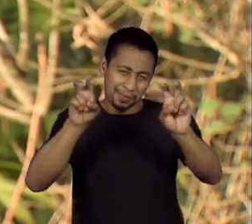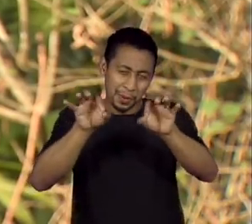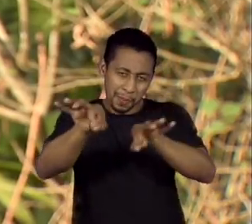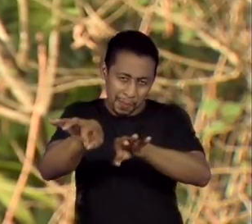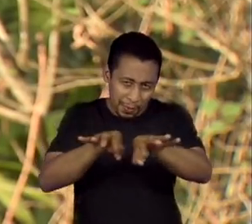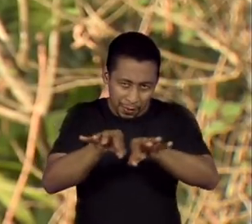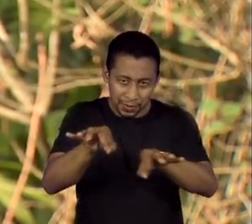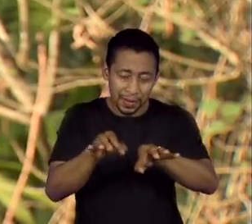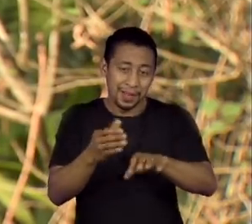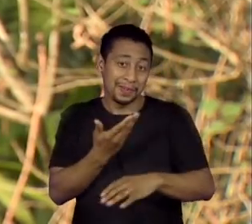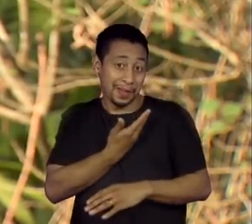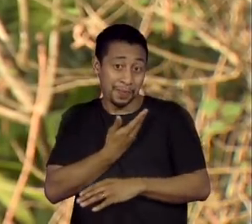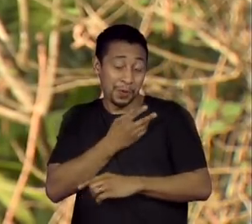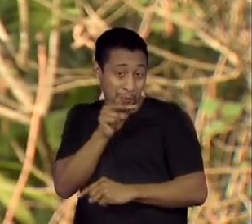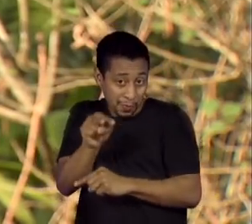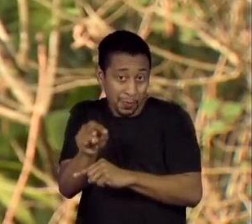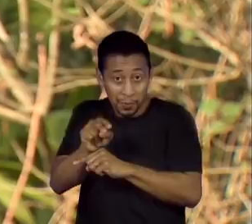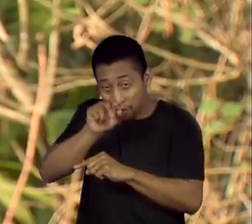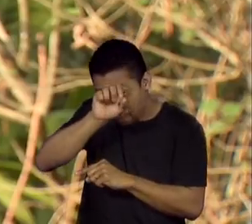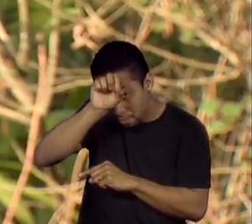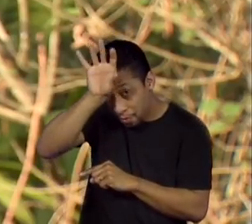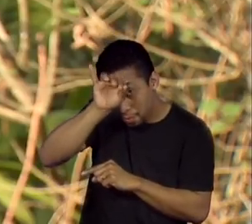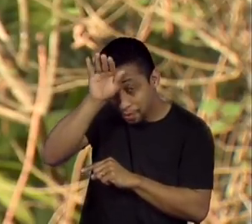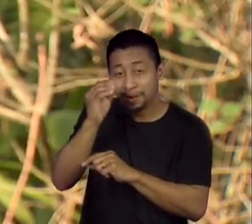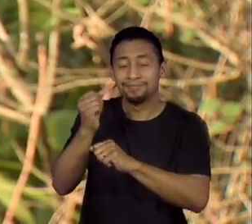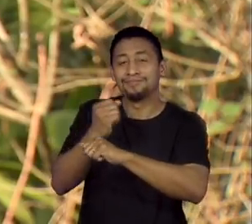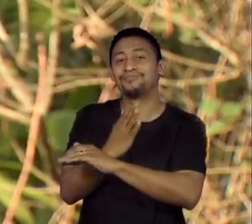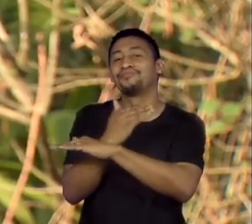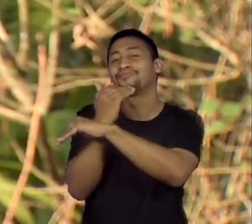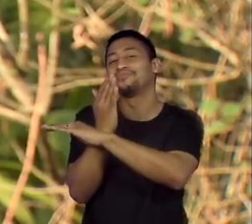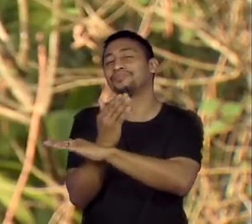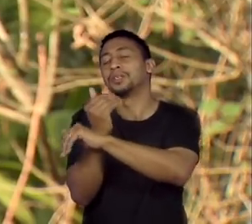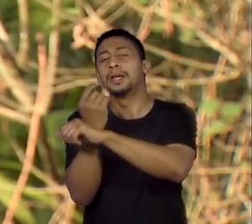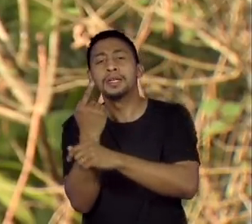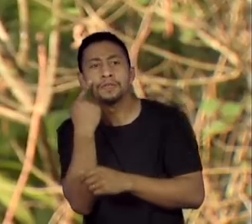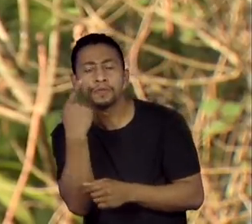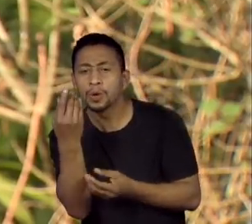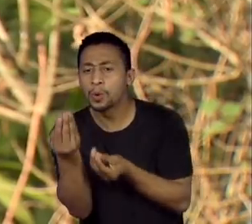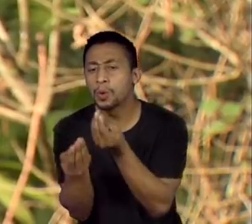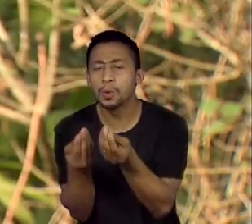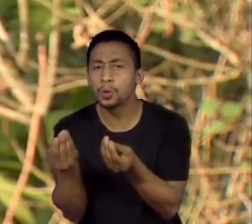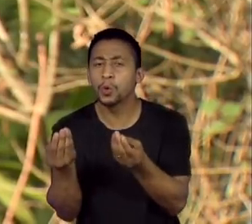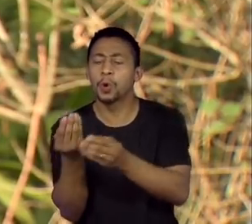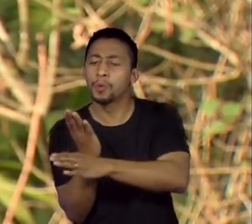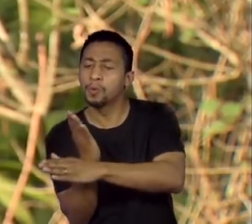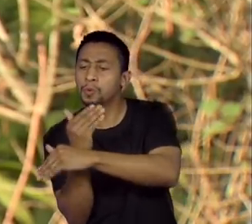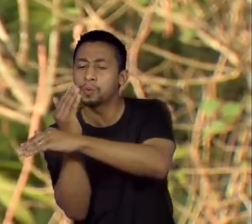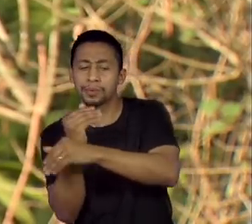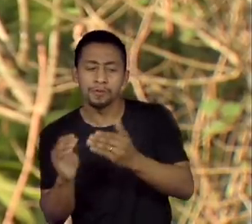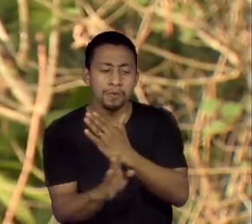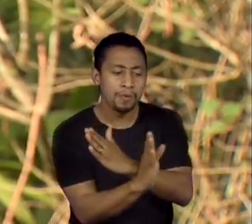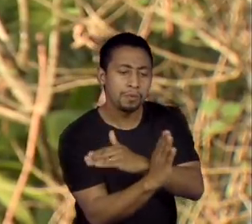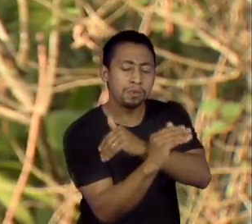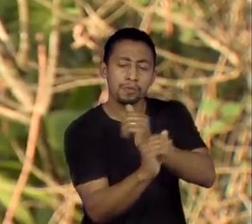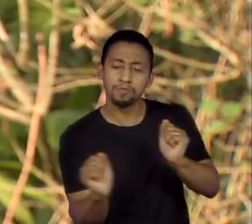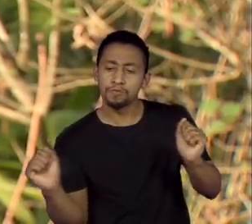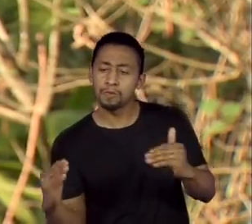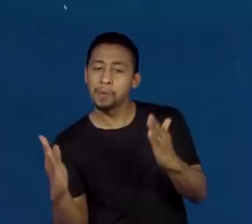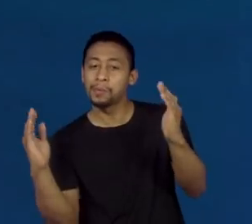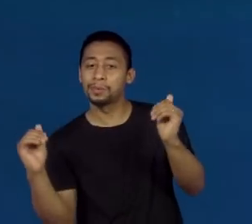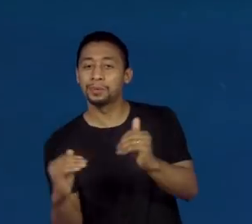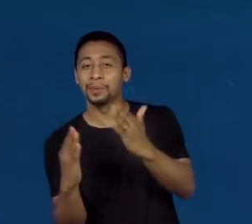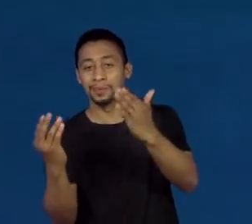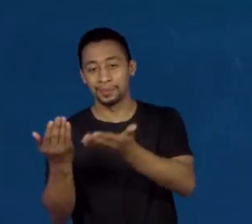Jubarte monitoram o comportamento do mamífero marinho. A reportagem é de Bruno Faustino e Alex Miranda.